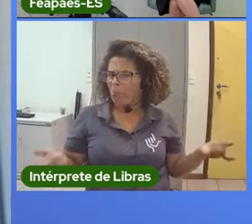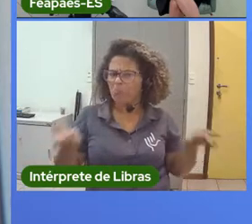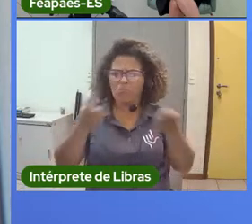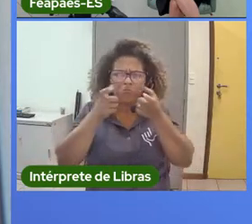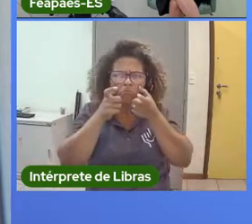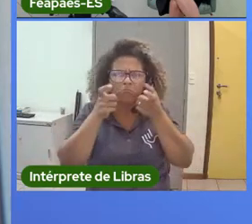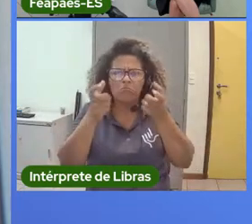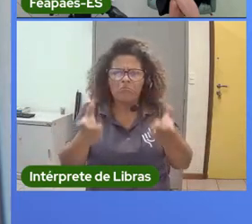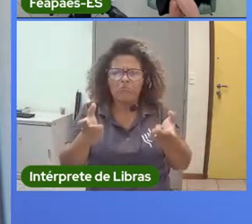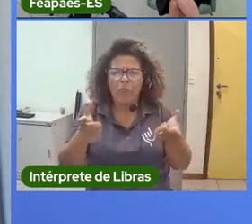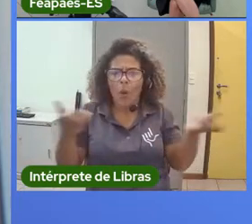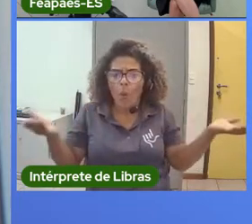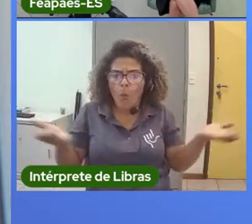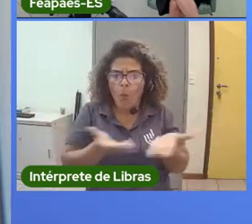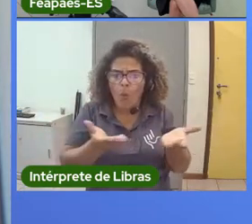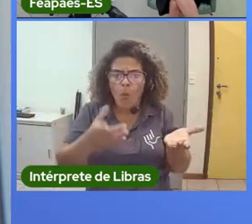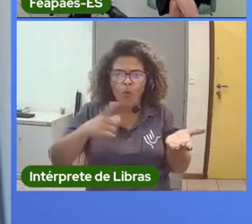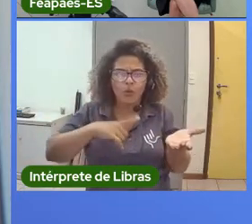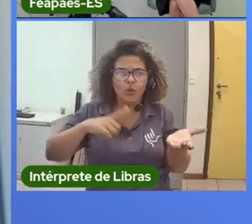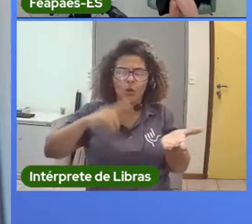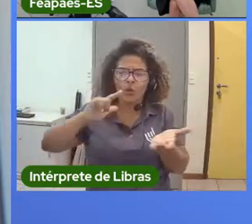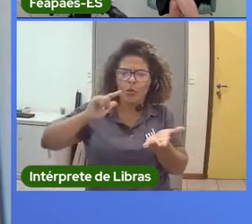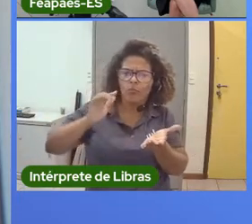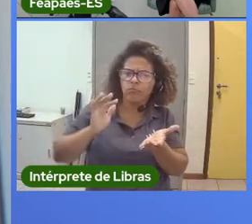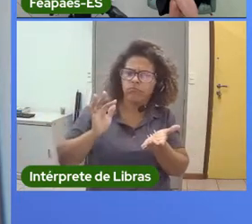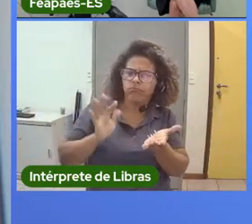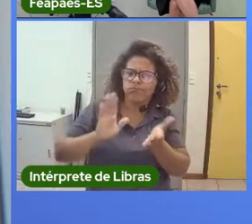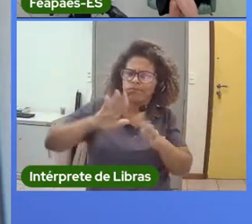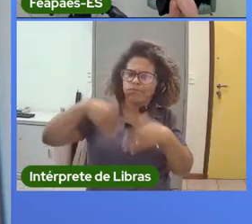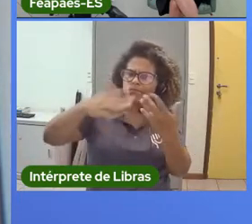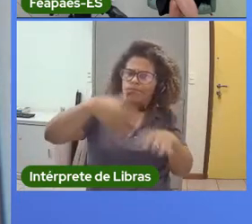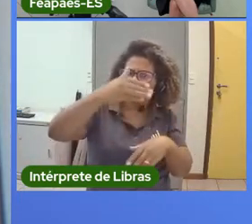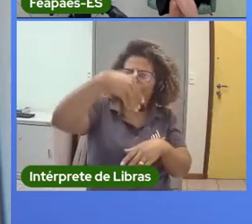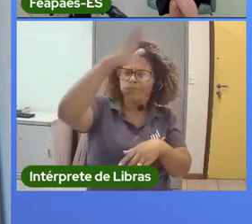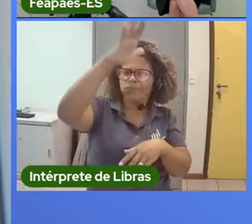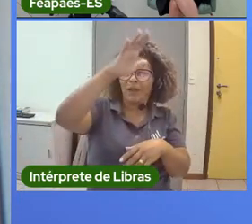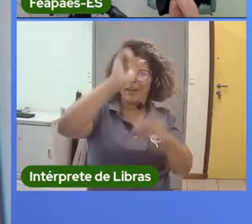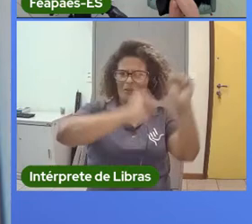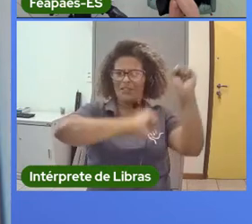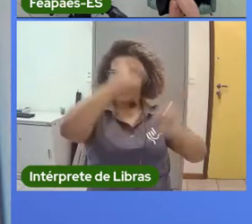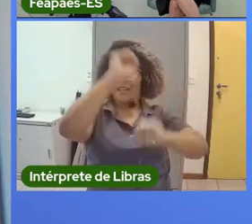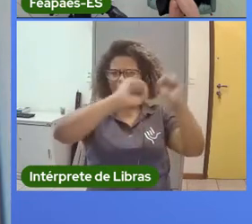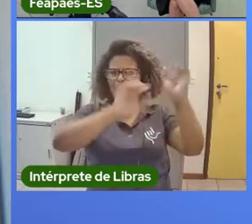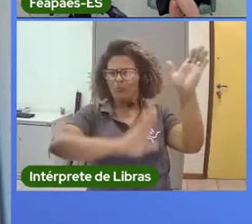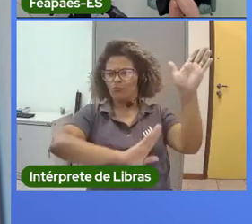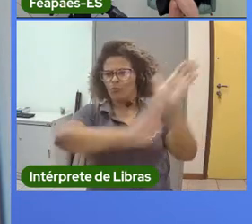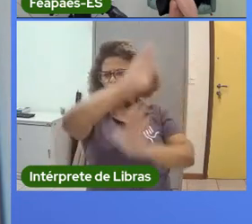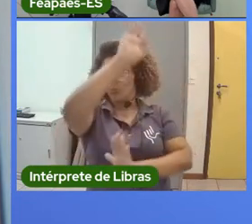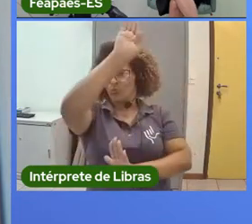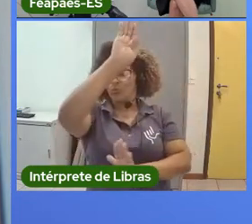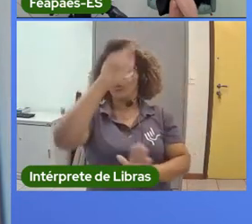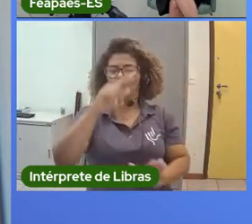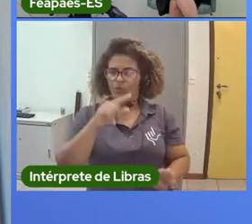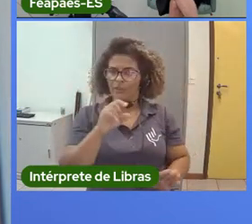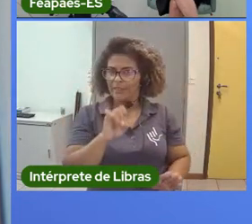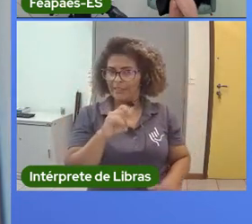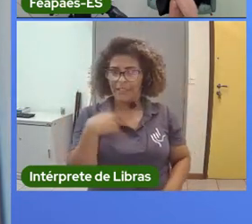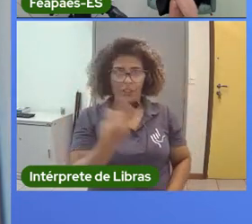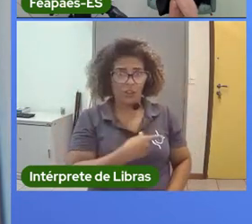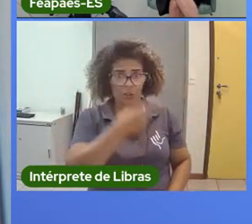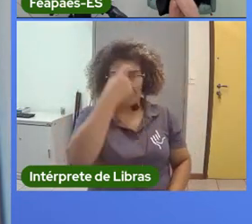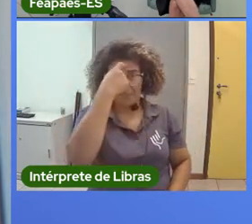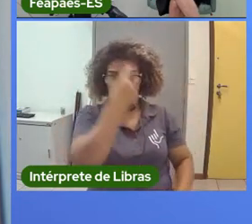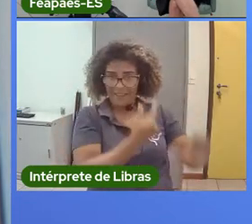mais avançada e desdobrada desse início fabril aí do ordenamento capitalista,